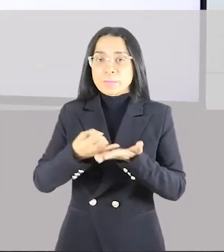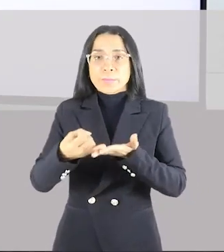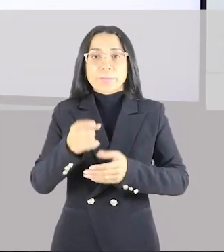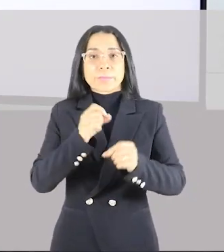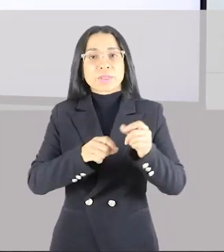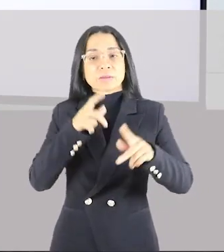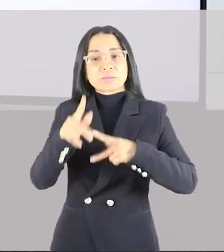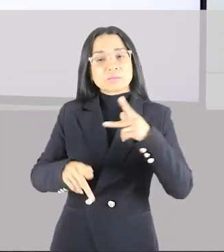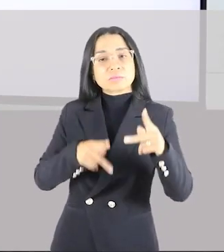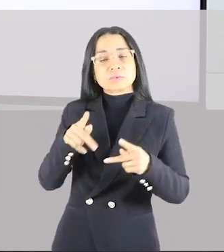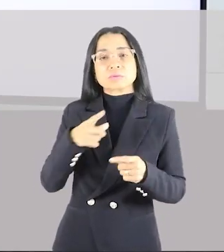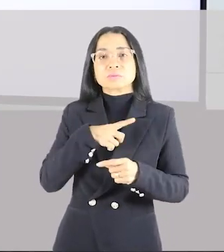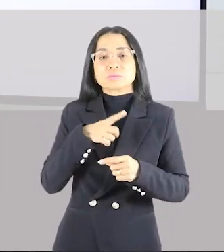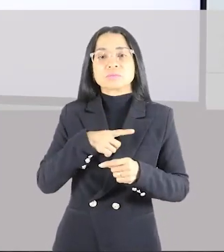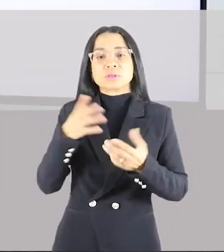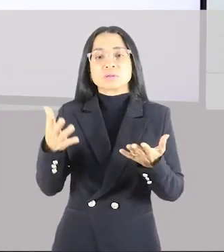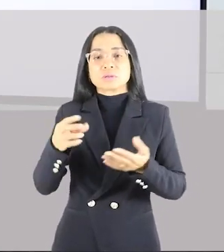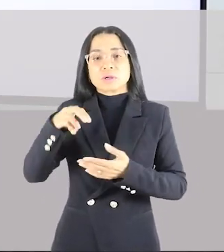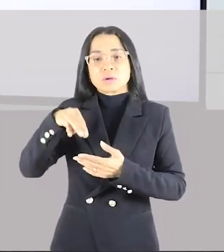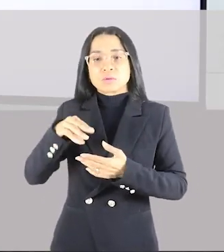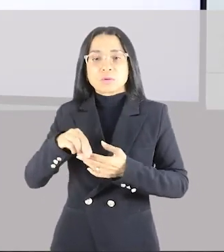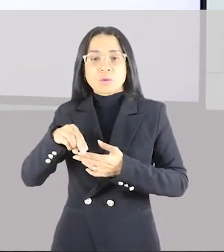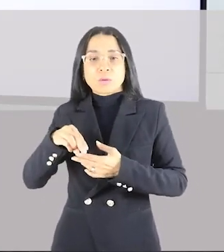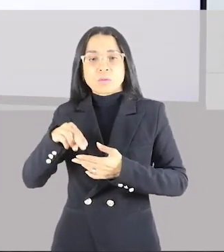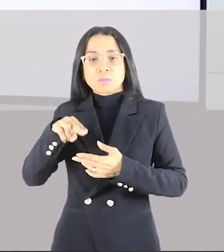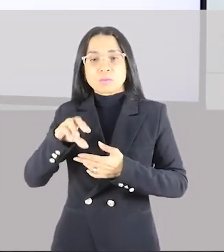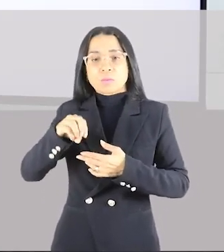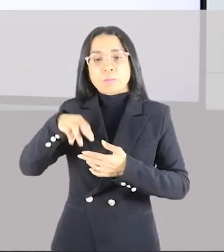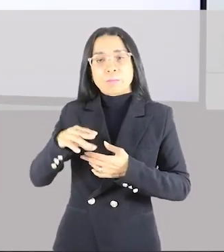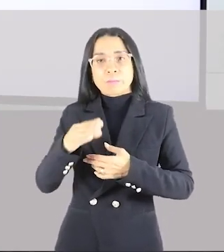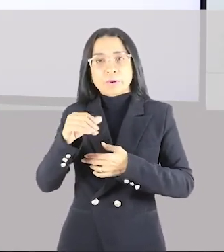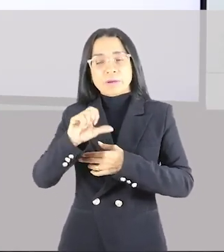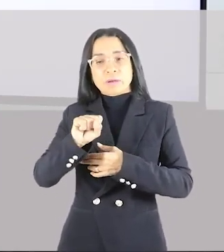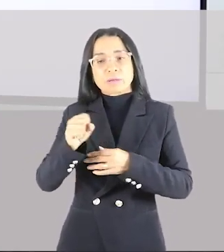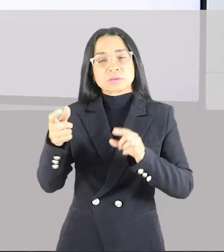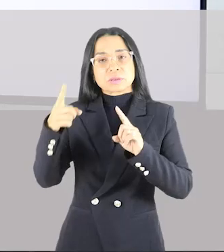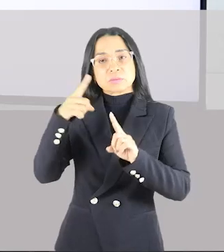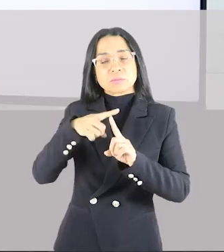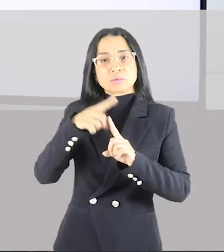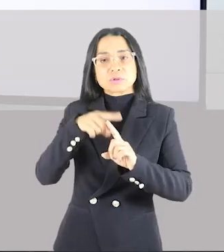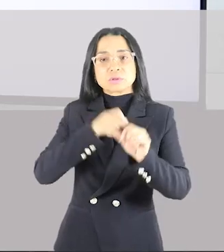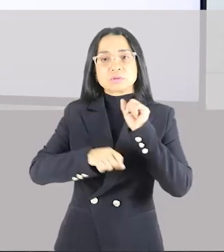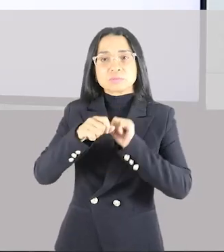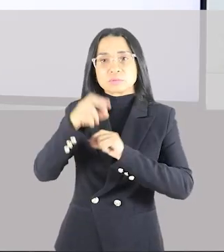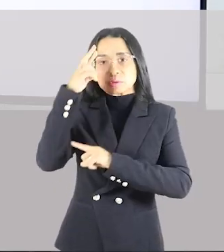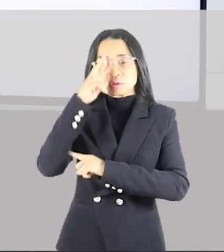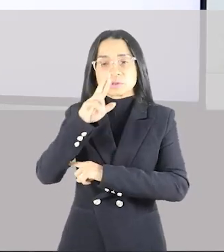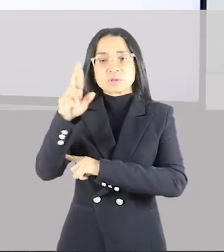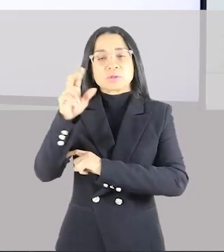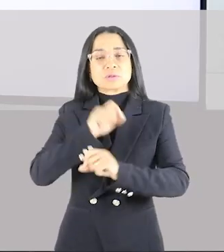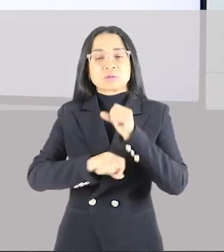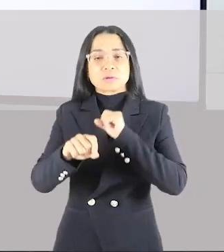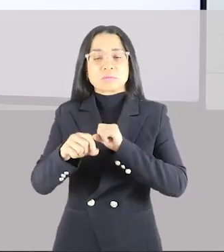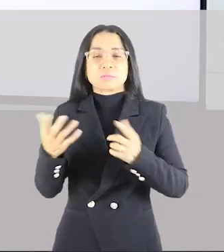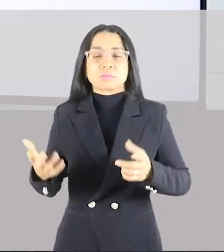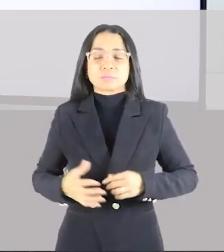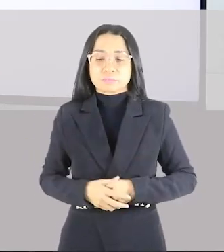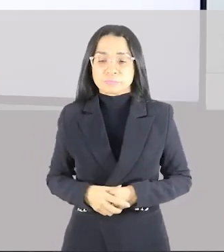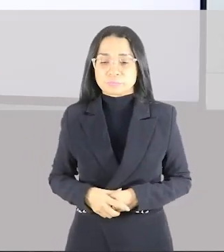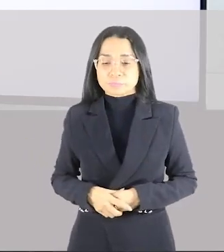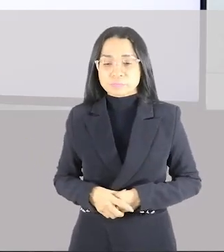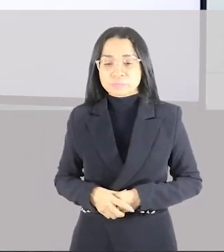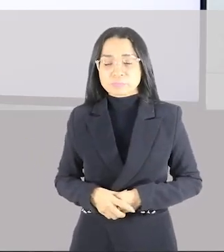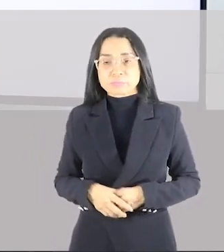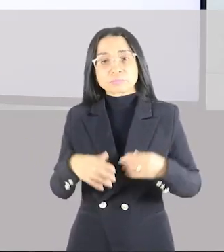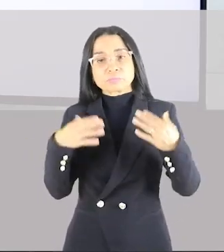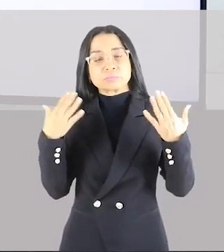da civilização, você tem os nomarcas, que eram uma espécie ali de patriarcas, de chefes dessas aldeias